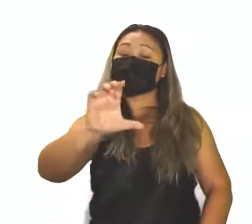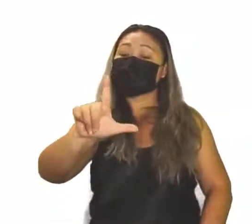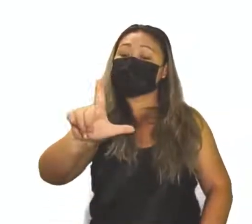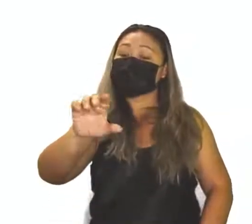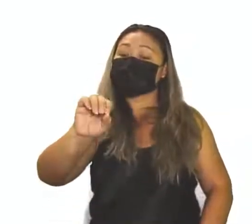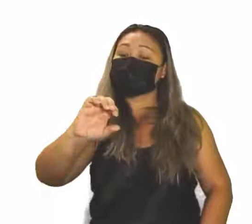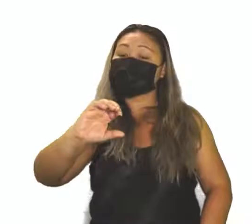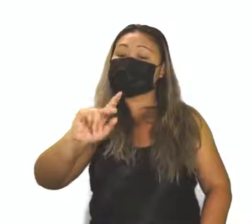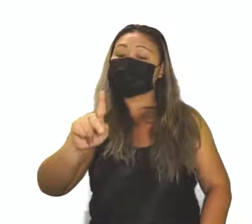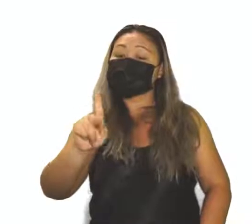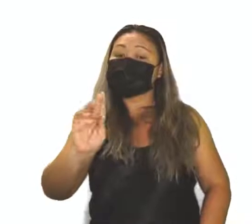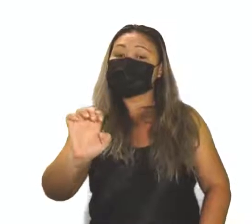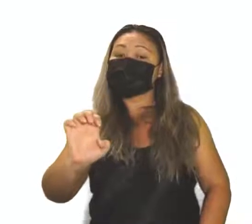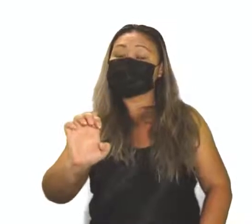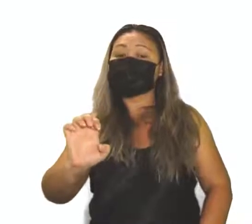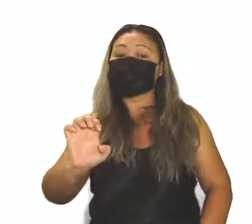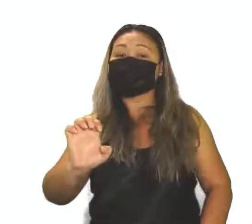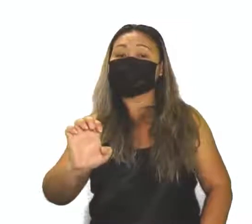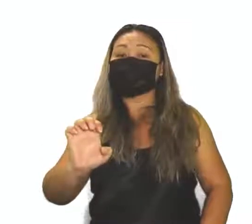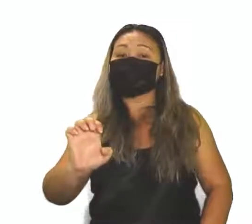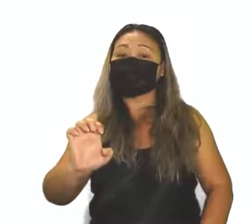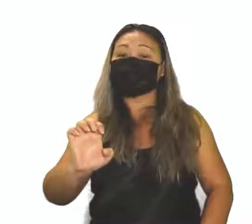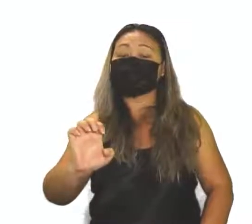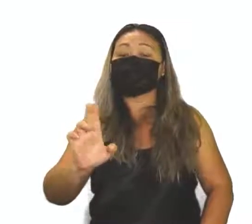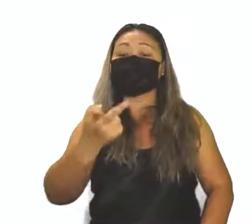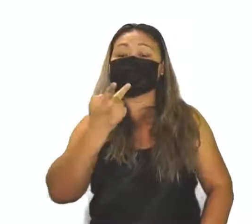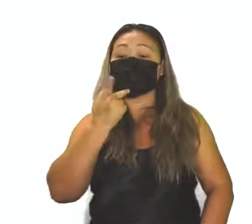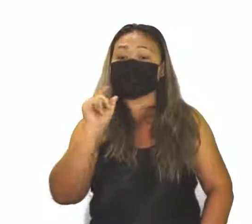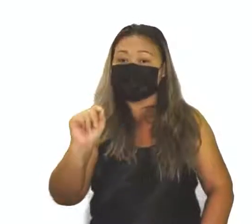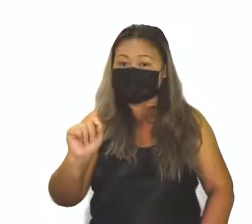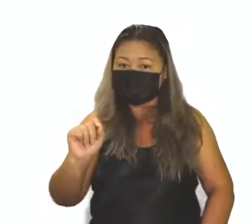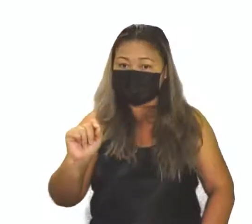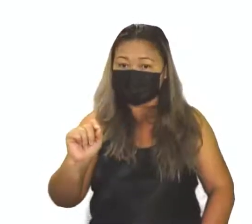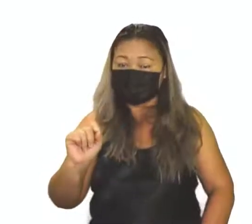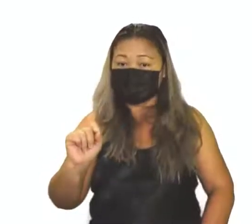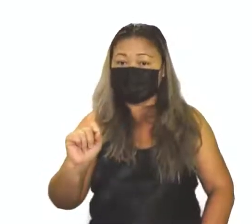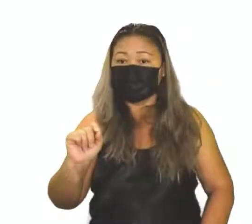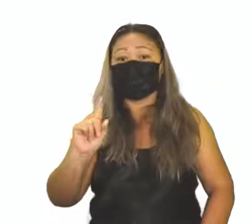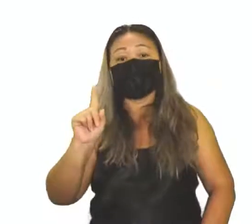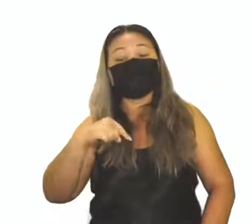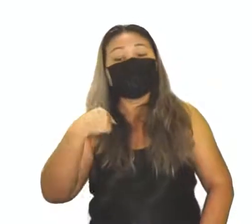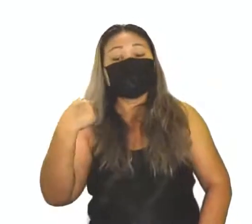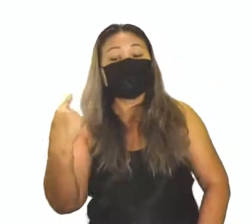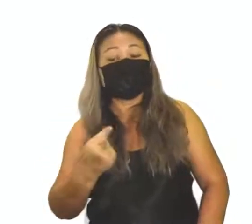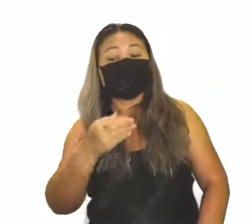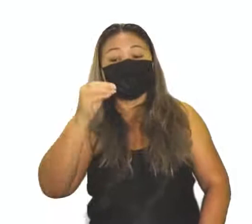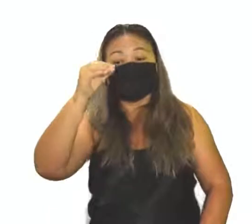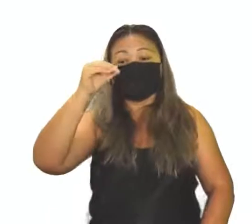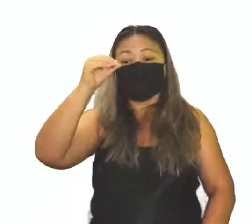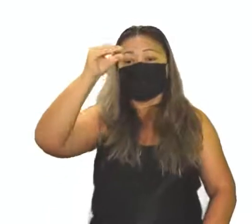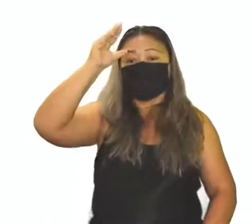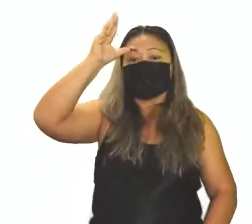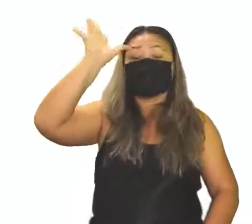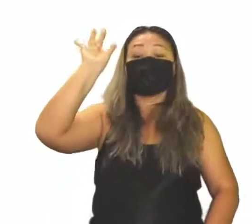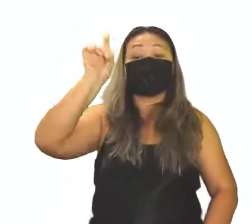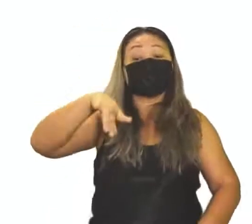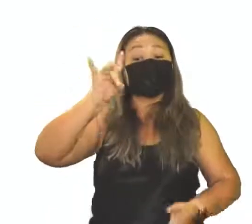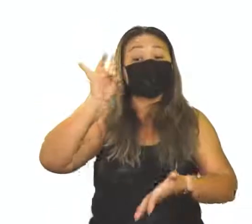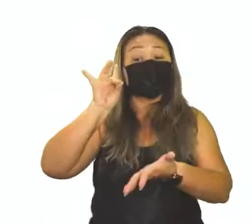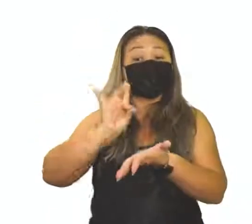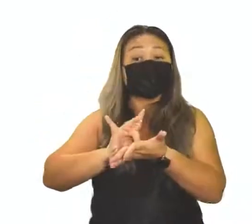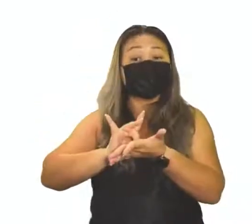um pensador, né, da modernidade, ele diz que o nosso conhecimento é